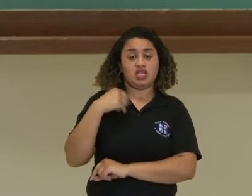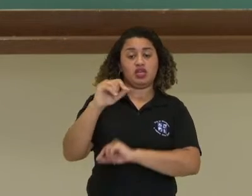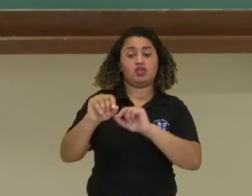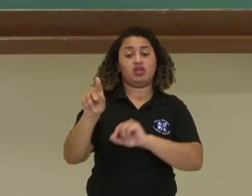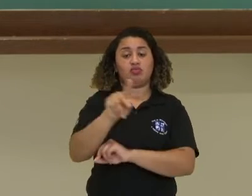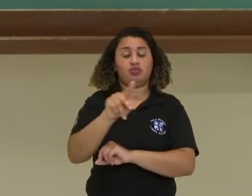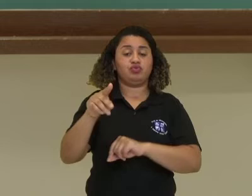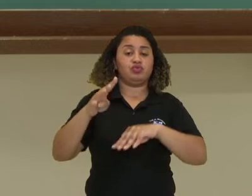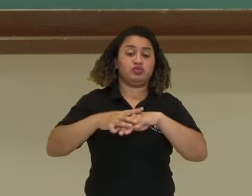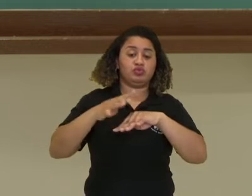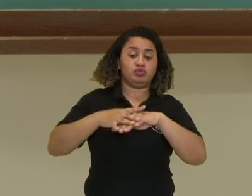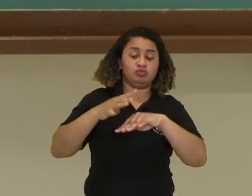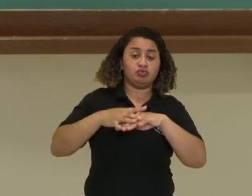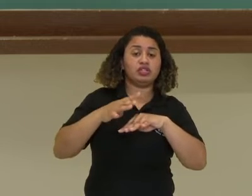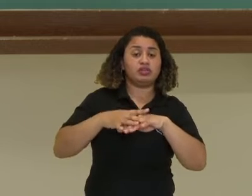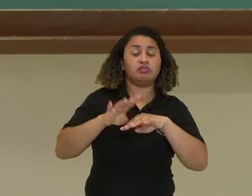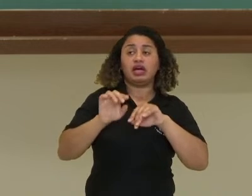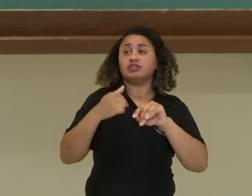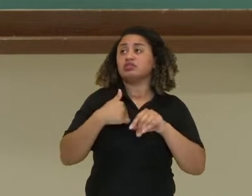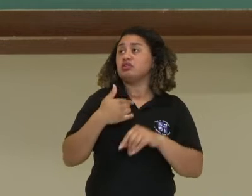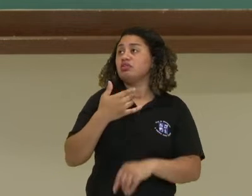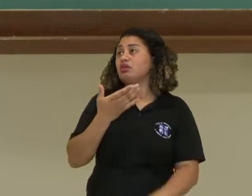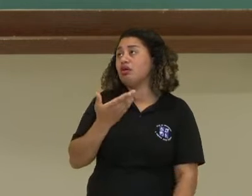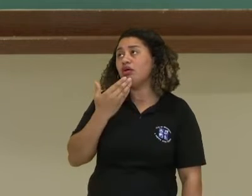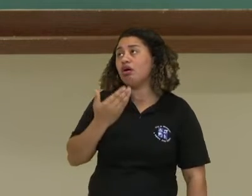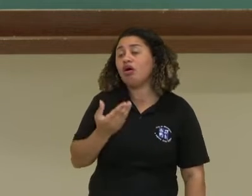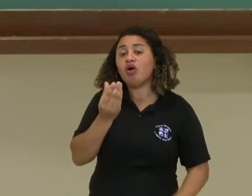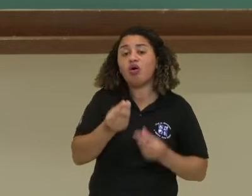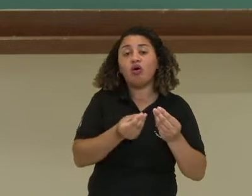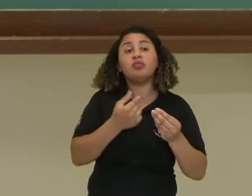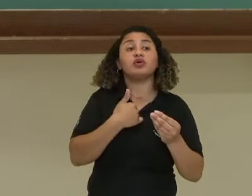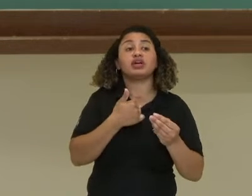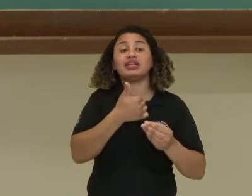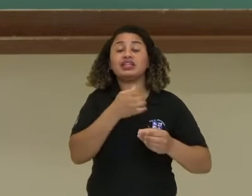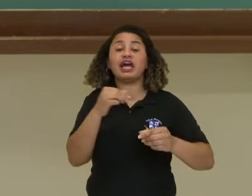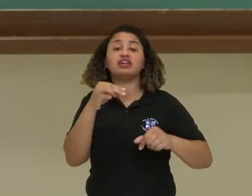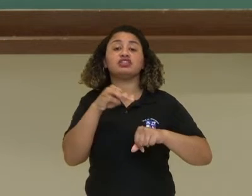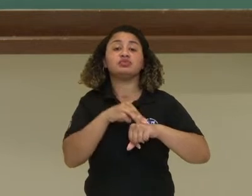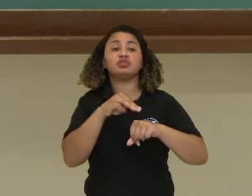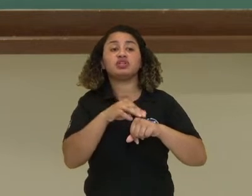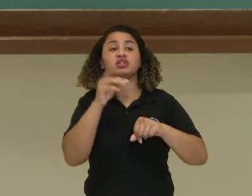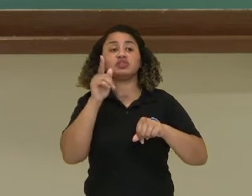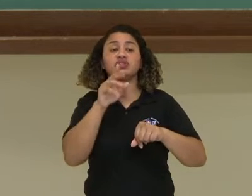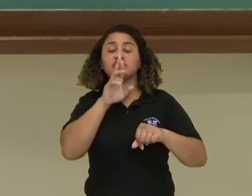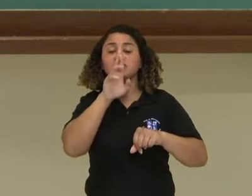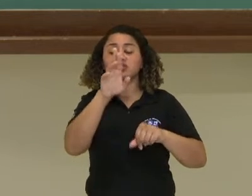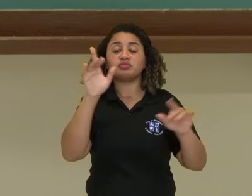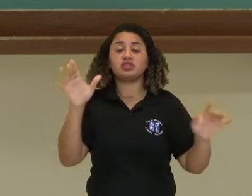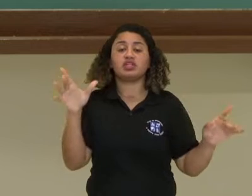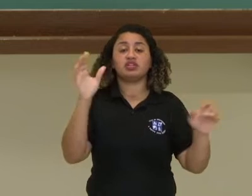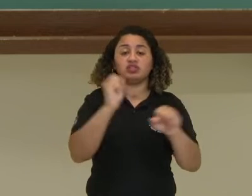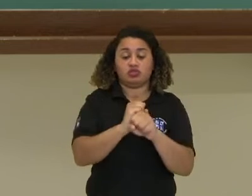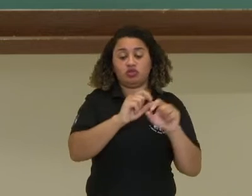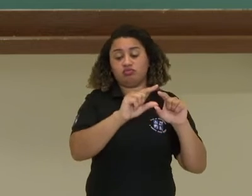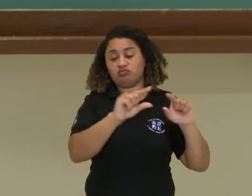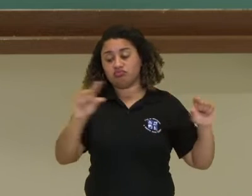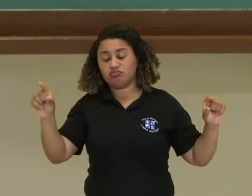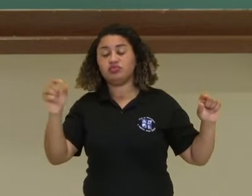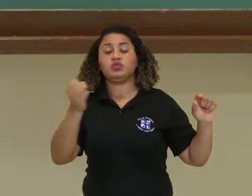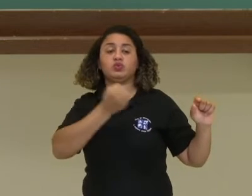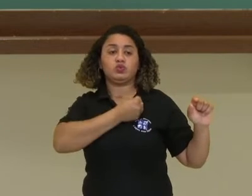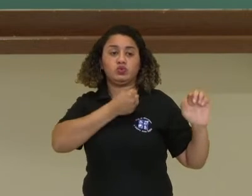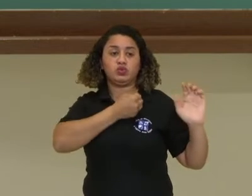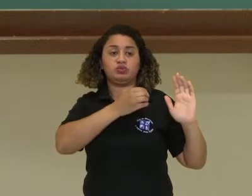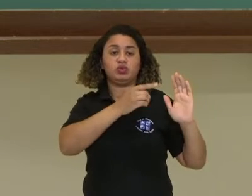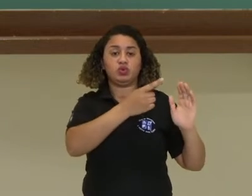Quando resolveu rapidamente, em menos de 10 minutos, a soma de todos os números naturais do 1